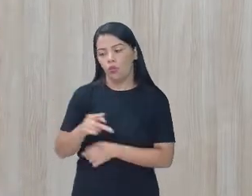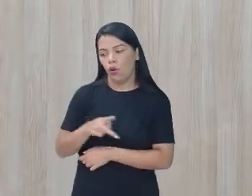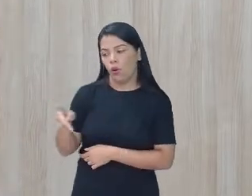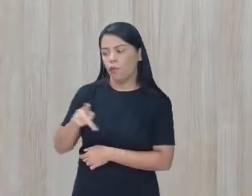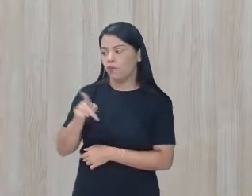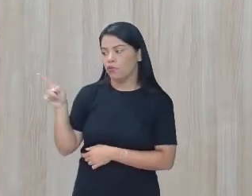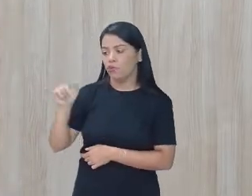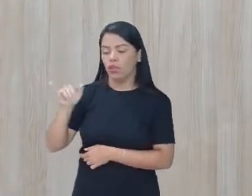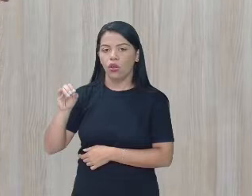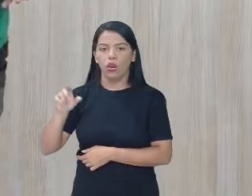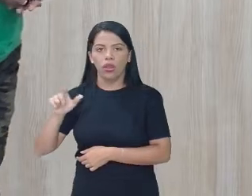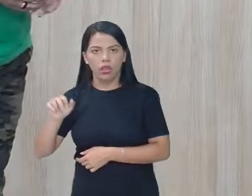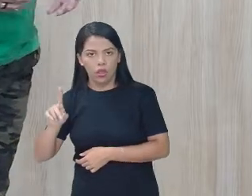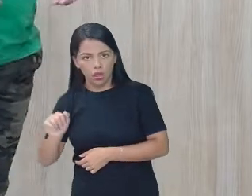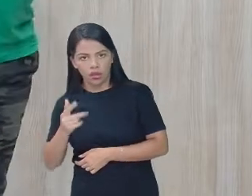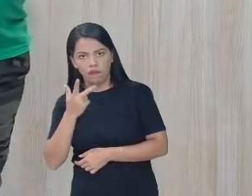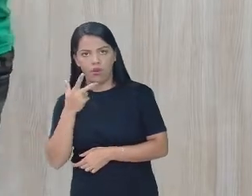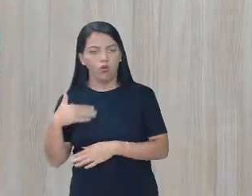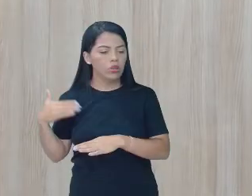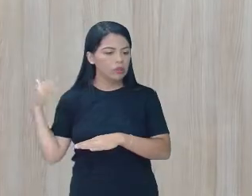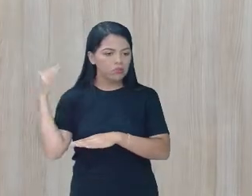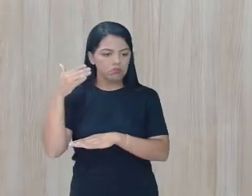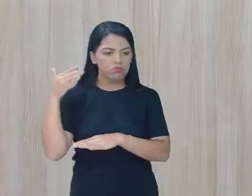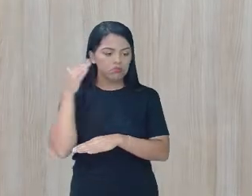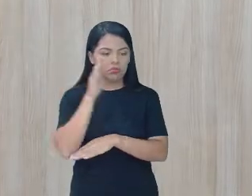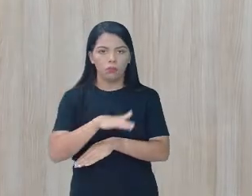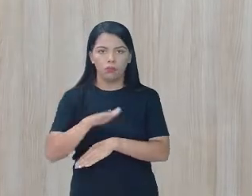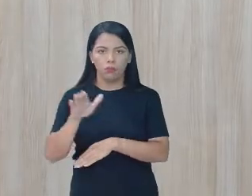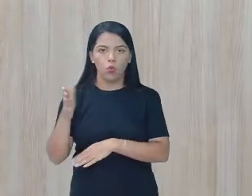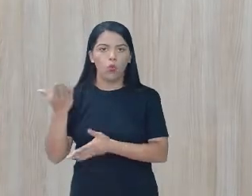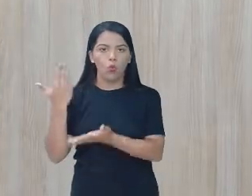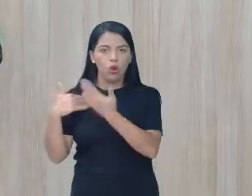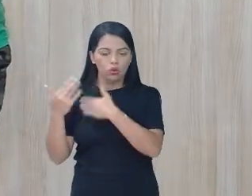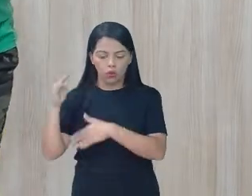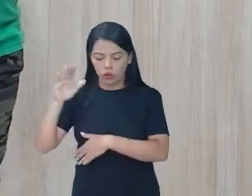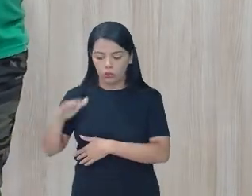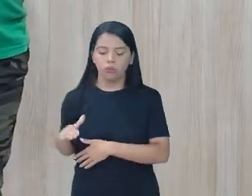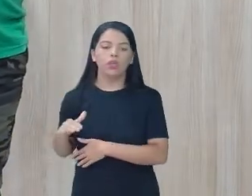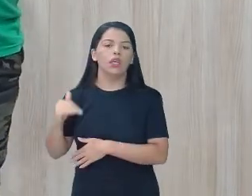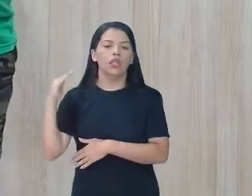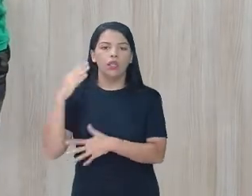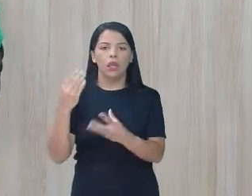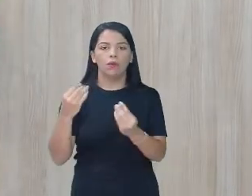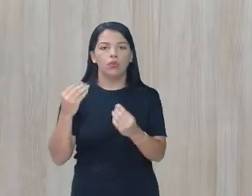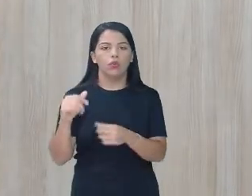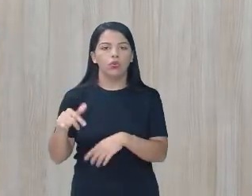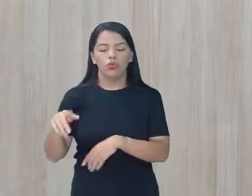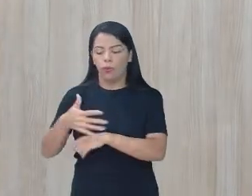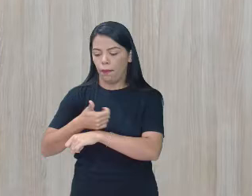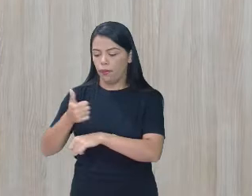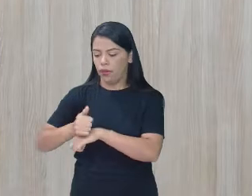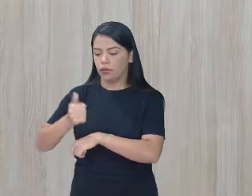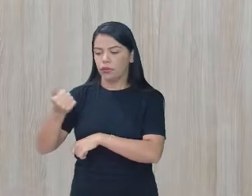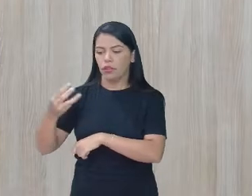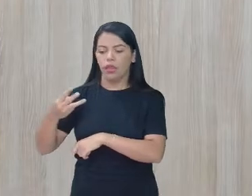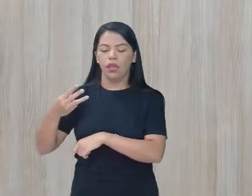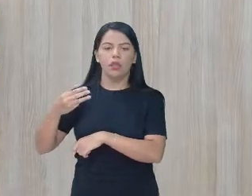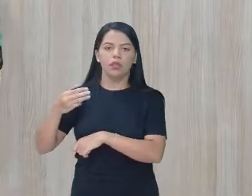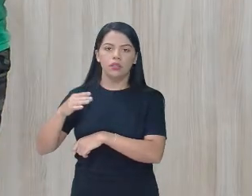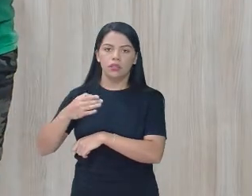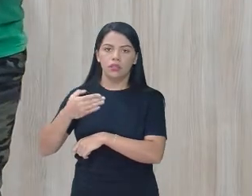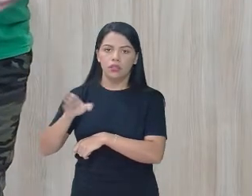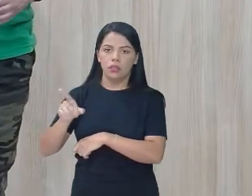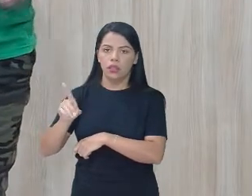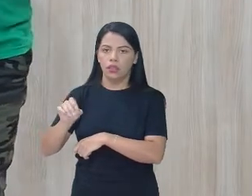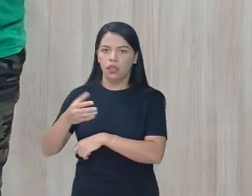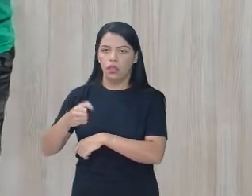o parque, né, 13 de maio. Eu frequentei muito, né, a Praça da Várzea. Então, nesse sentido, a gente lembra,